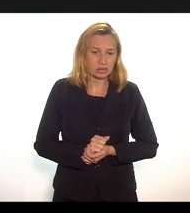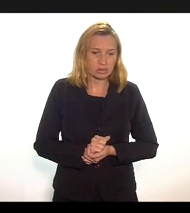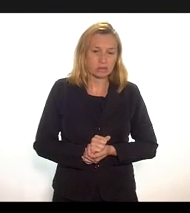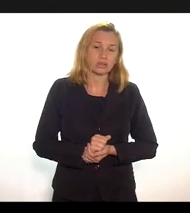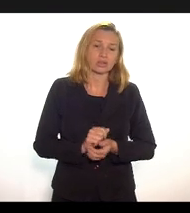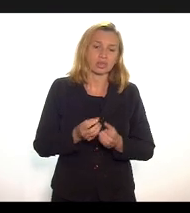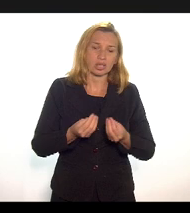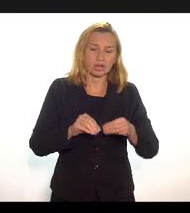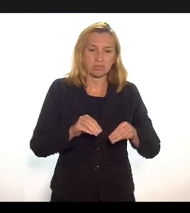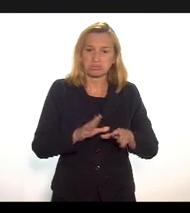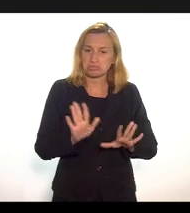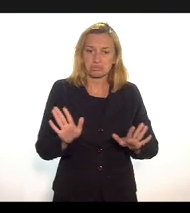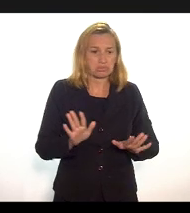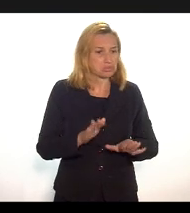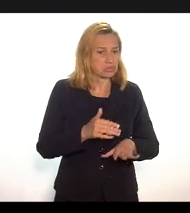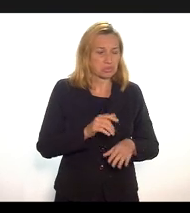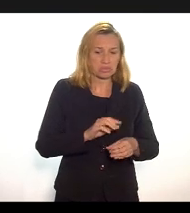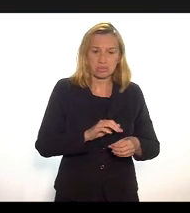Caiu.